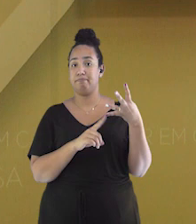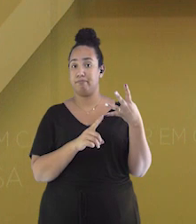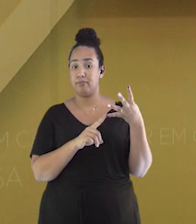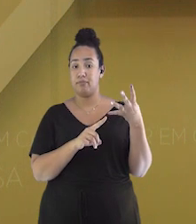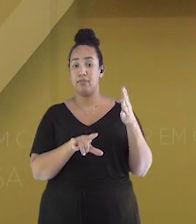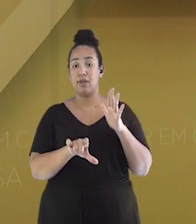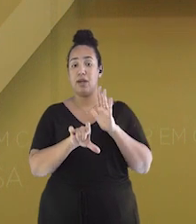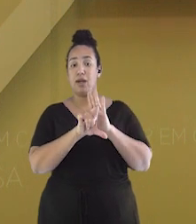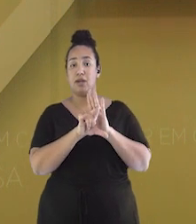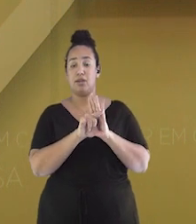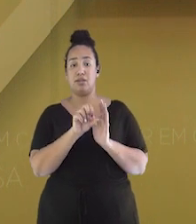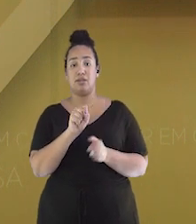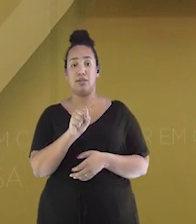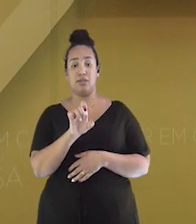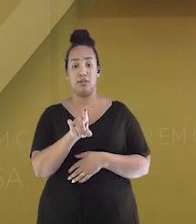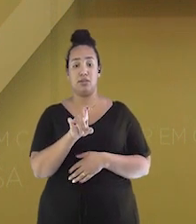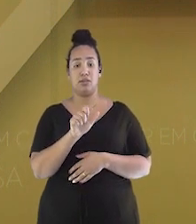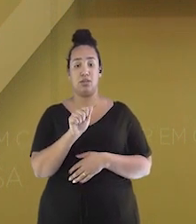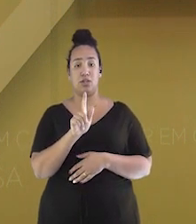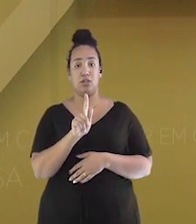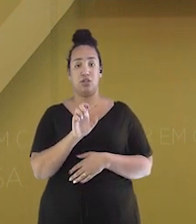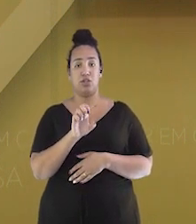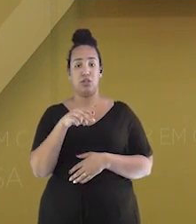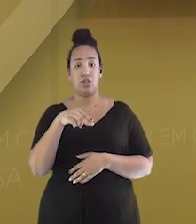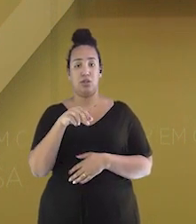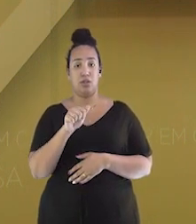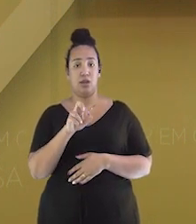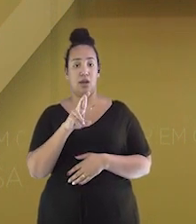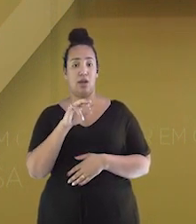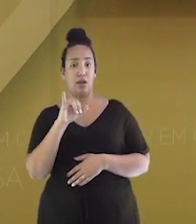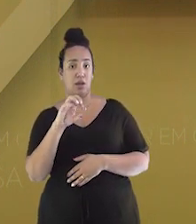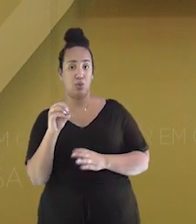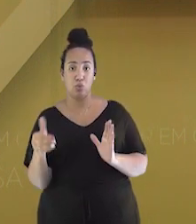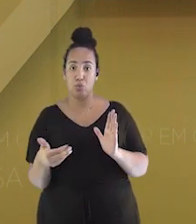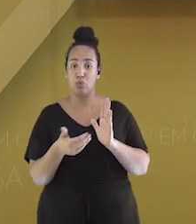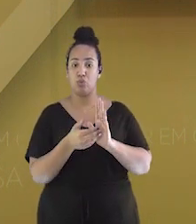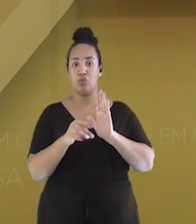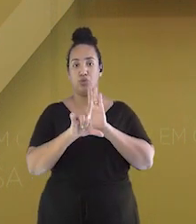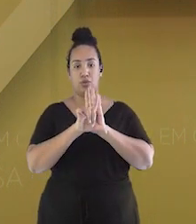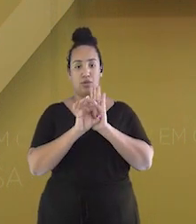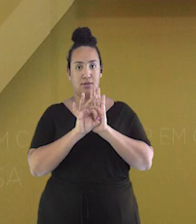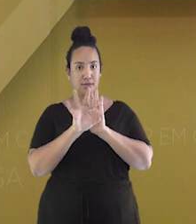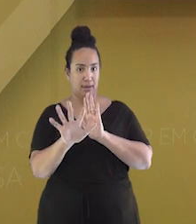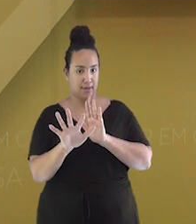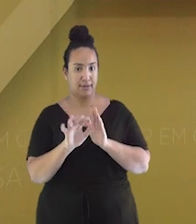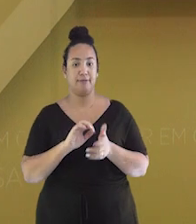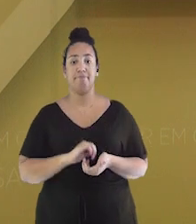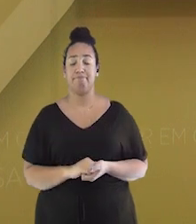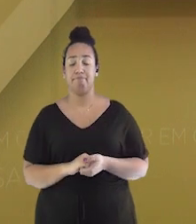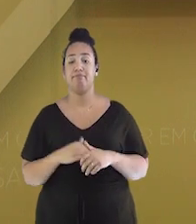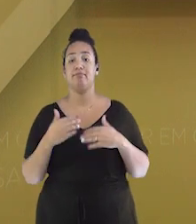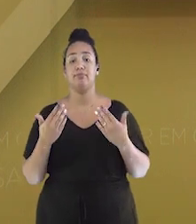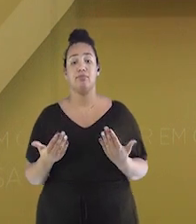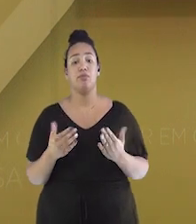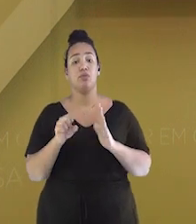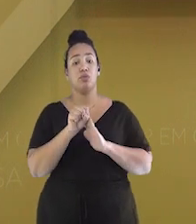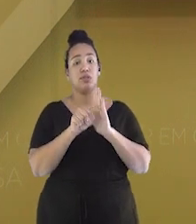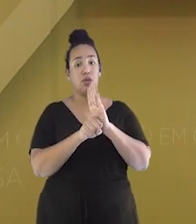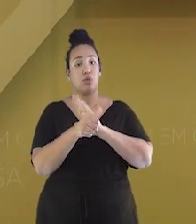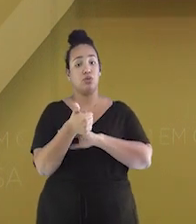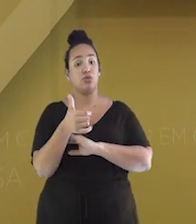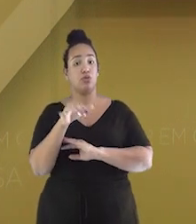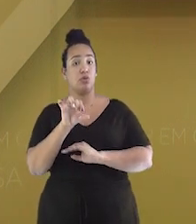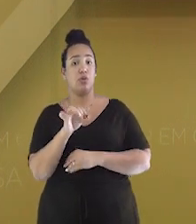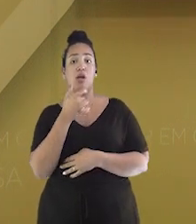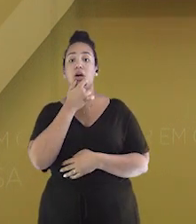da Lei dos Sexagenários e, por fim, a Lei Áurea. Vamos lá? Bem, em meados do século XIX, a Inglaterra passou